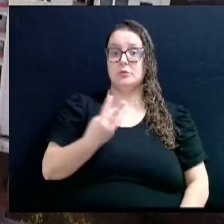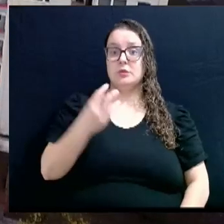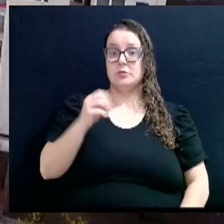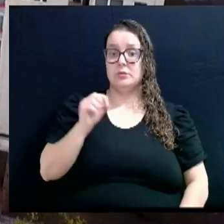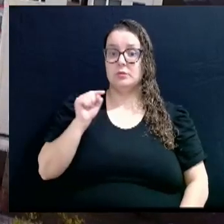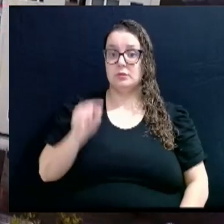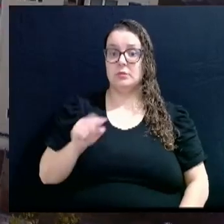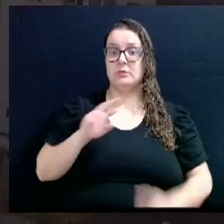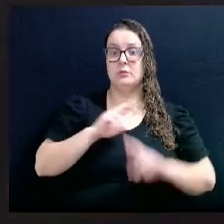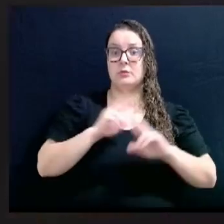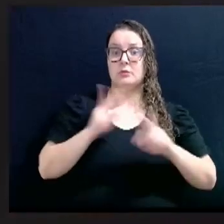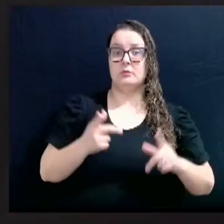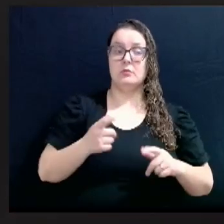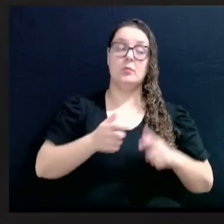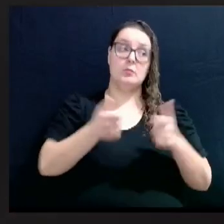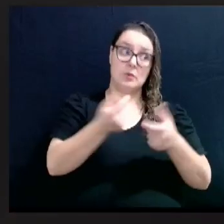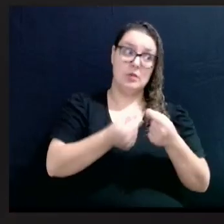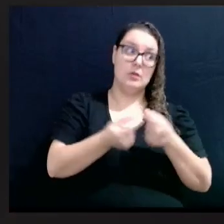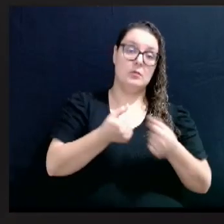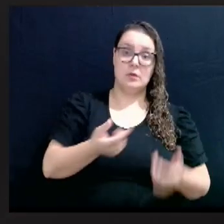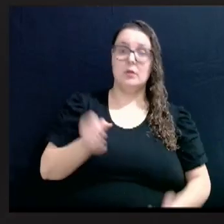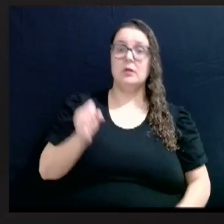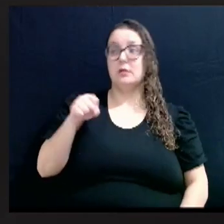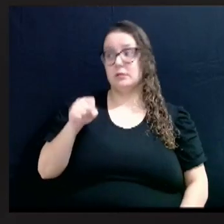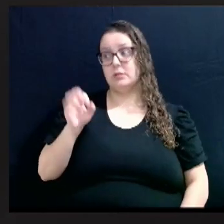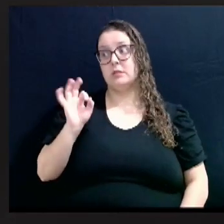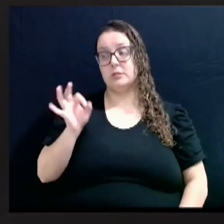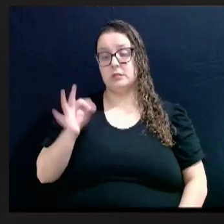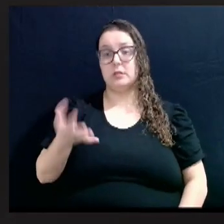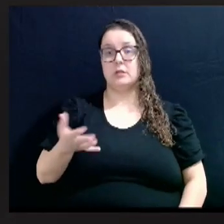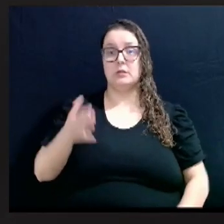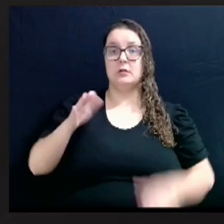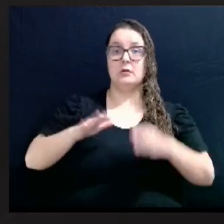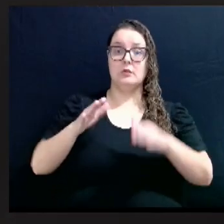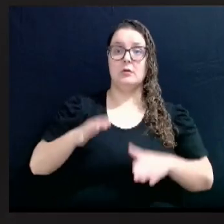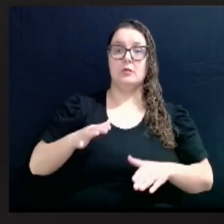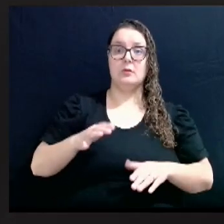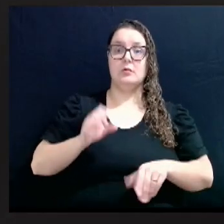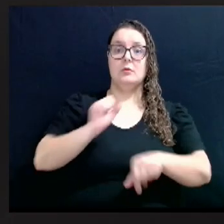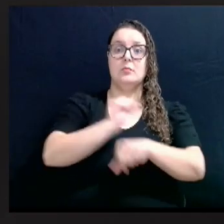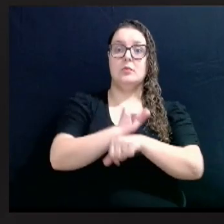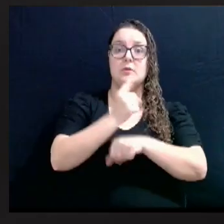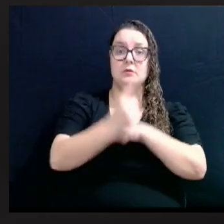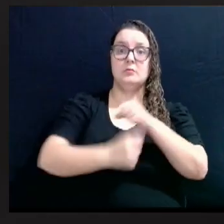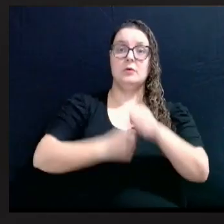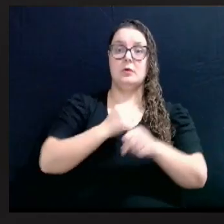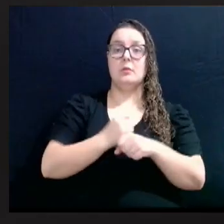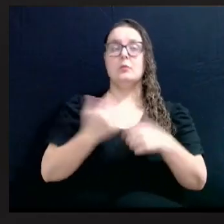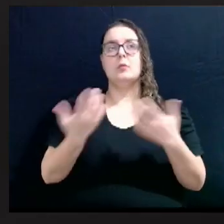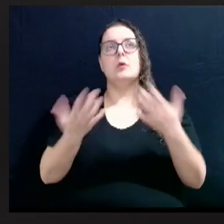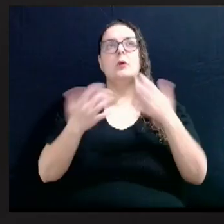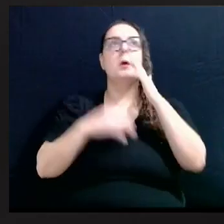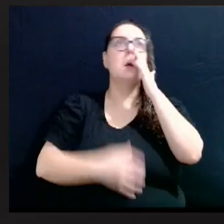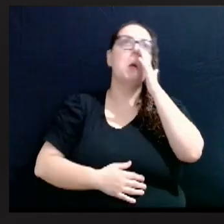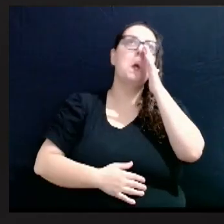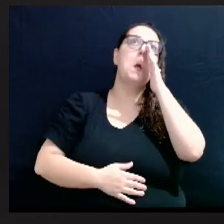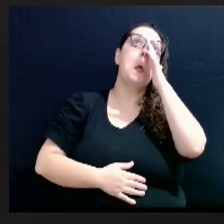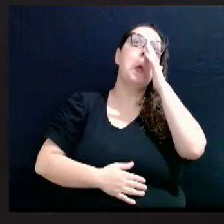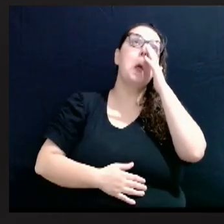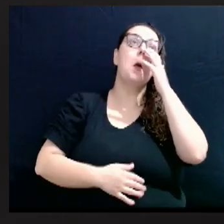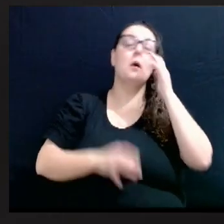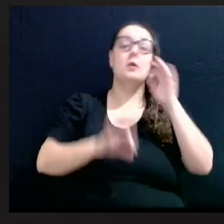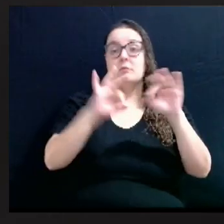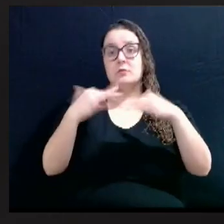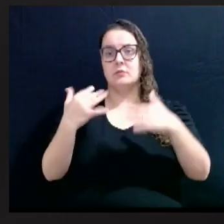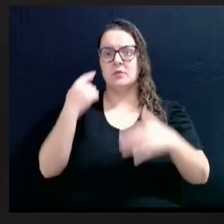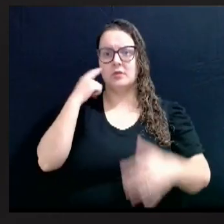grande economia. Exatamente. Às vezes por você esperar um ano. Bom, mas aí o seu telespectador deve estar pensando, mas aí, o